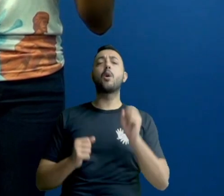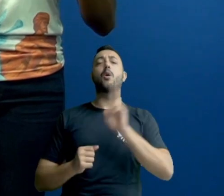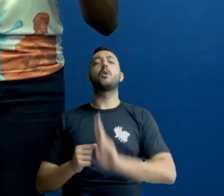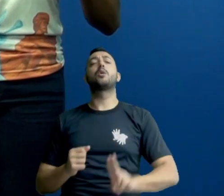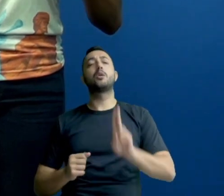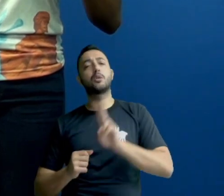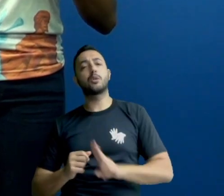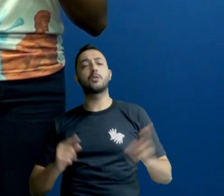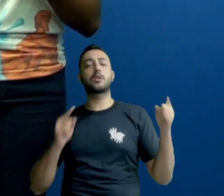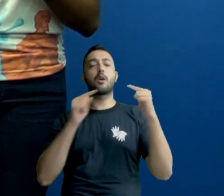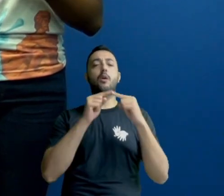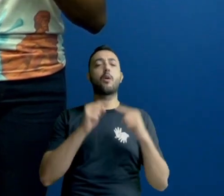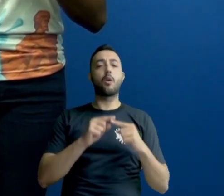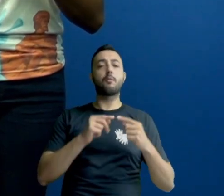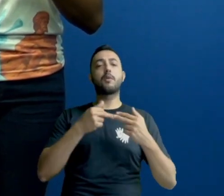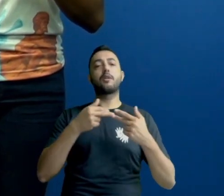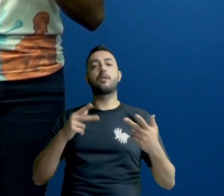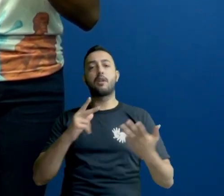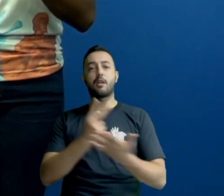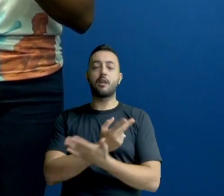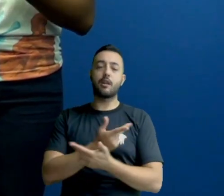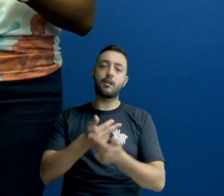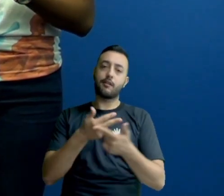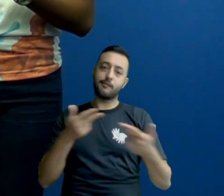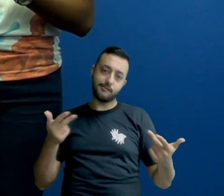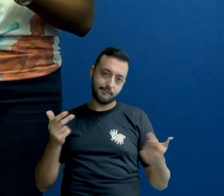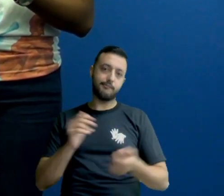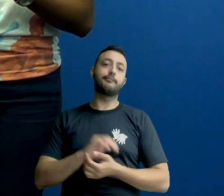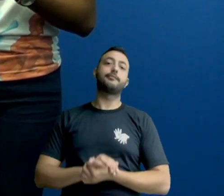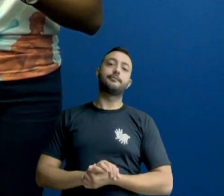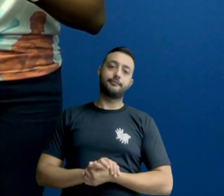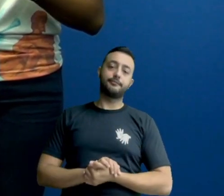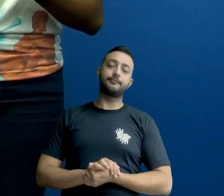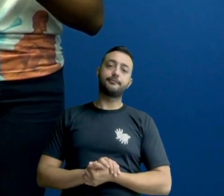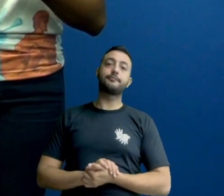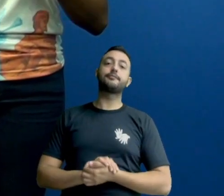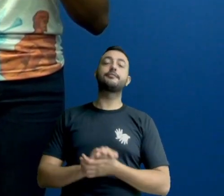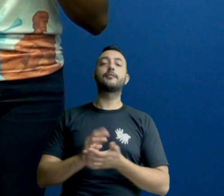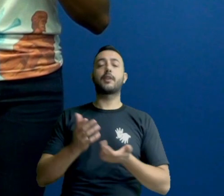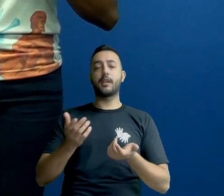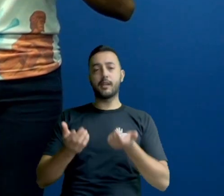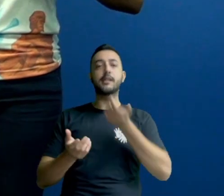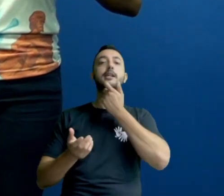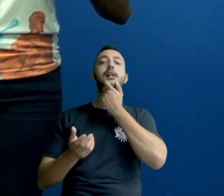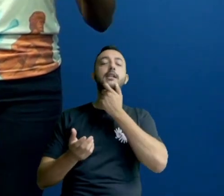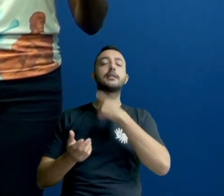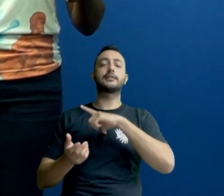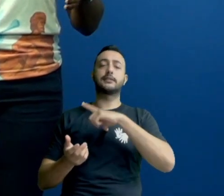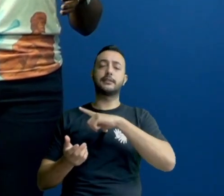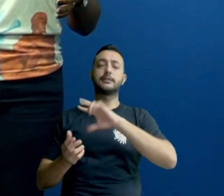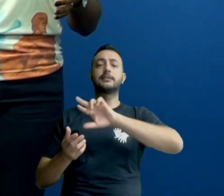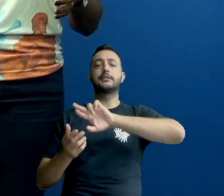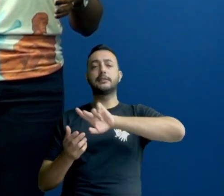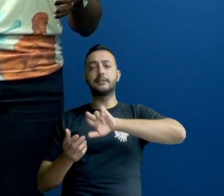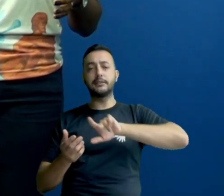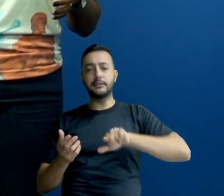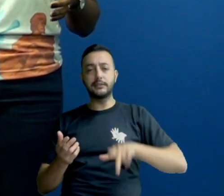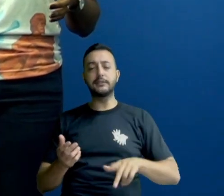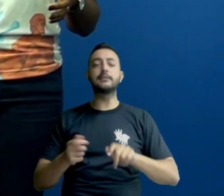em determinadas situações ou para determinadas situações. Então, no inglês, a gente tem um vasto campo